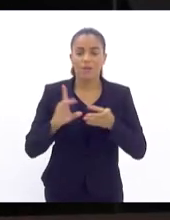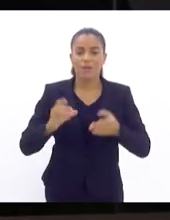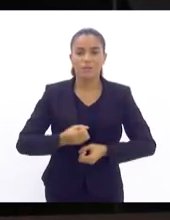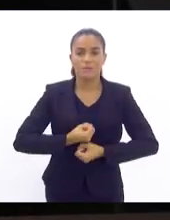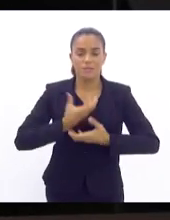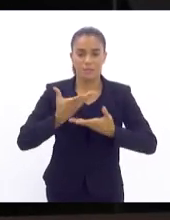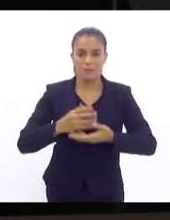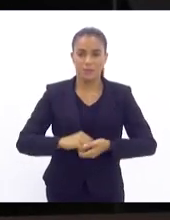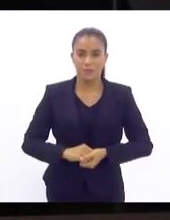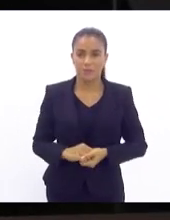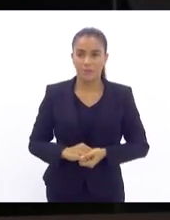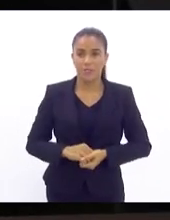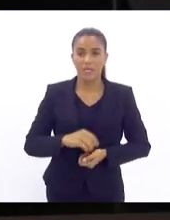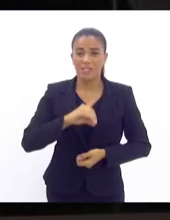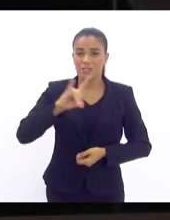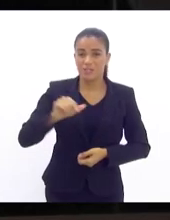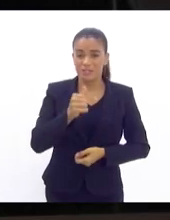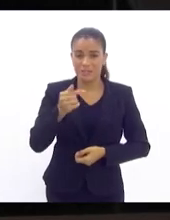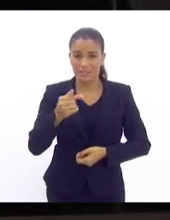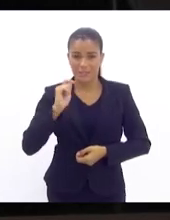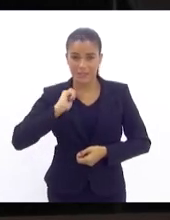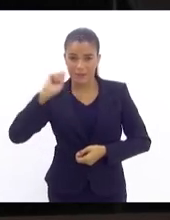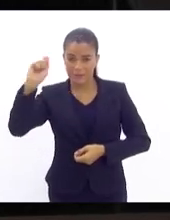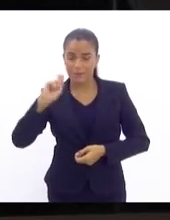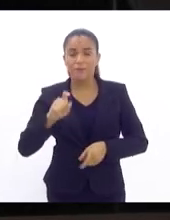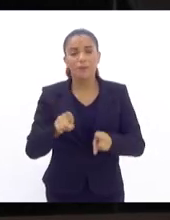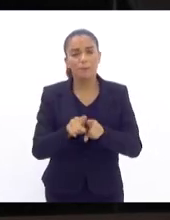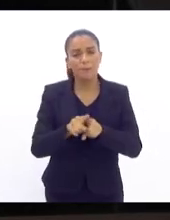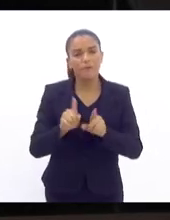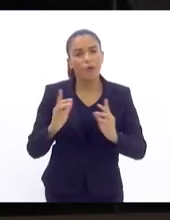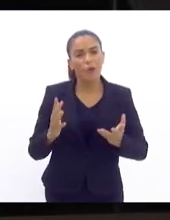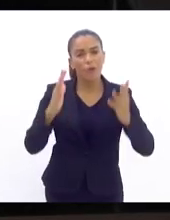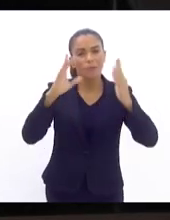último dia 7 de abril foi comemorado o dia também